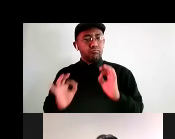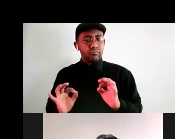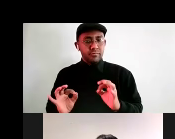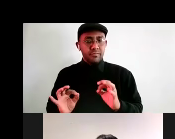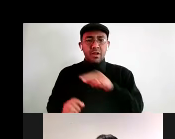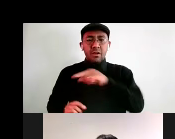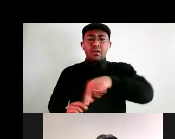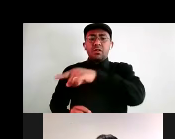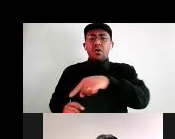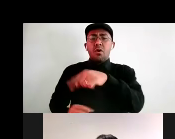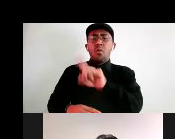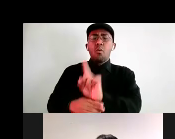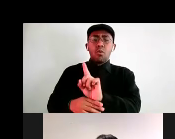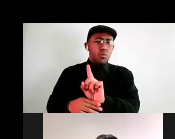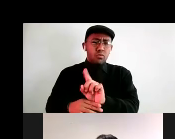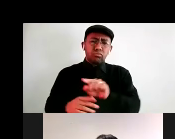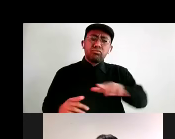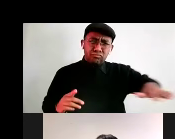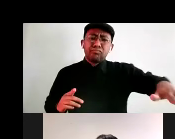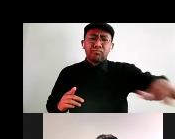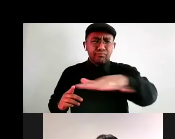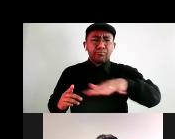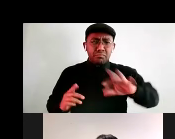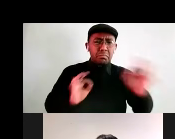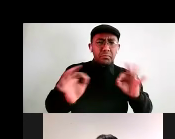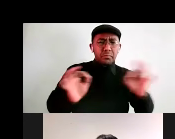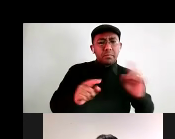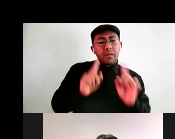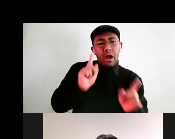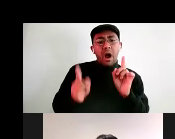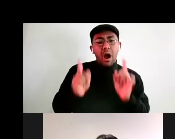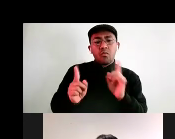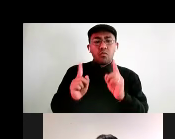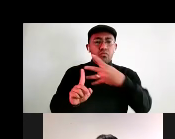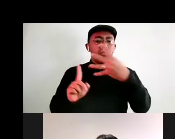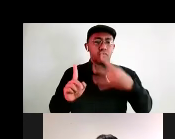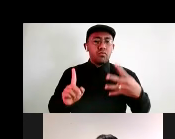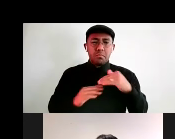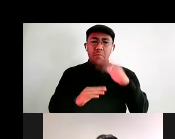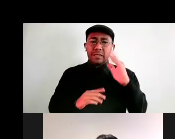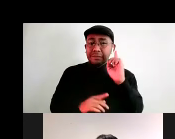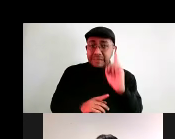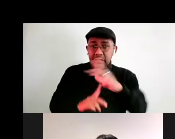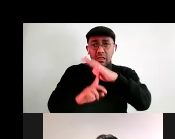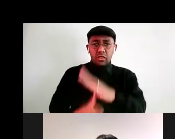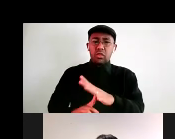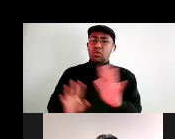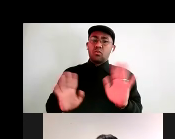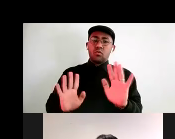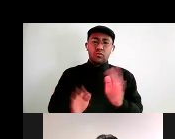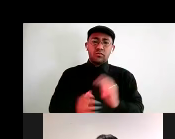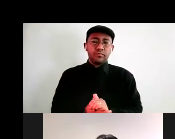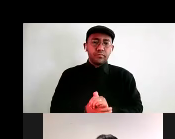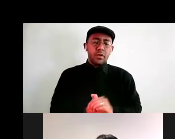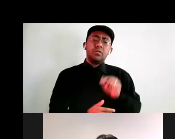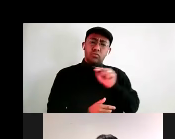nossa mensagem. Este apoio nos vai ajudar a diminuir o estigma e vai abrir a nossa mente, porque as